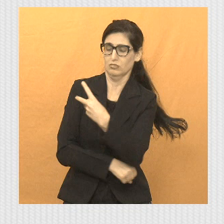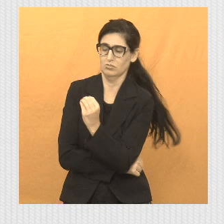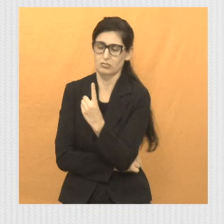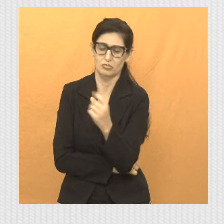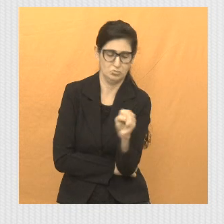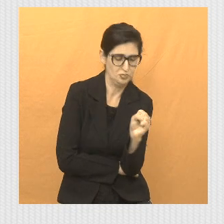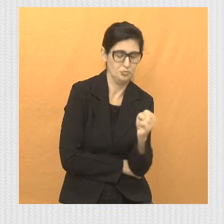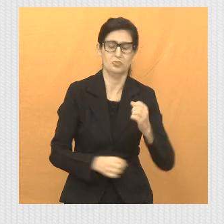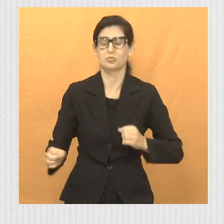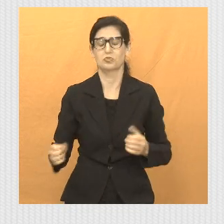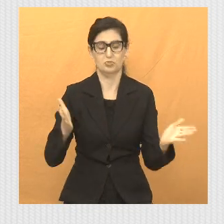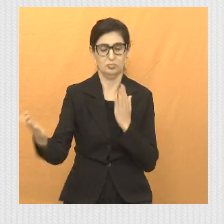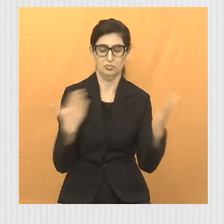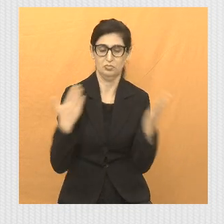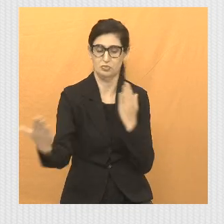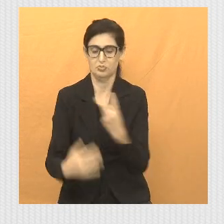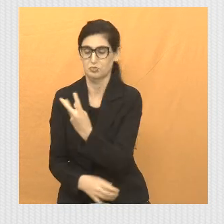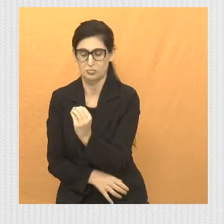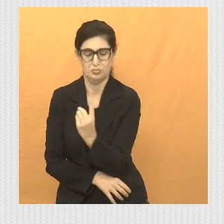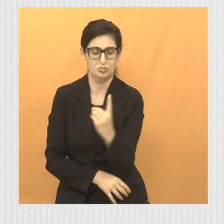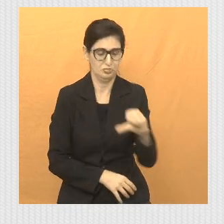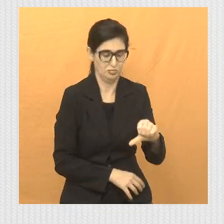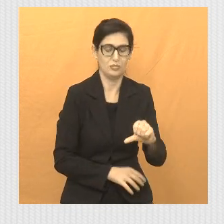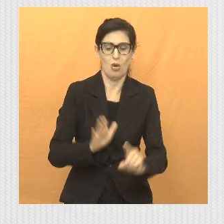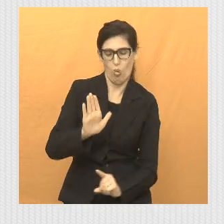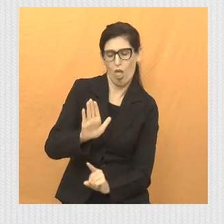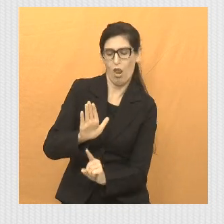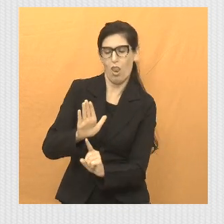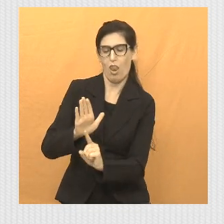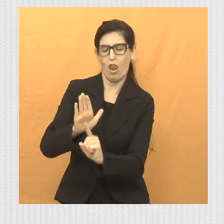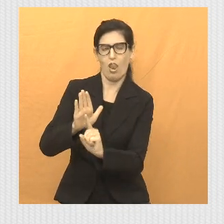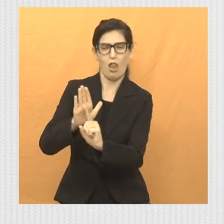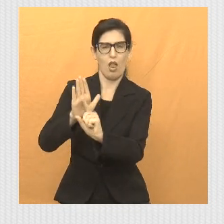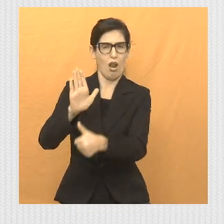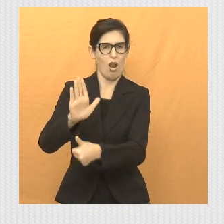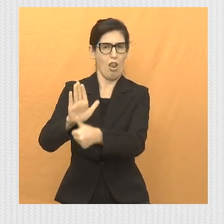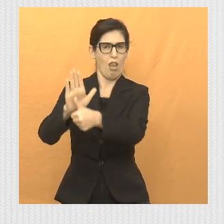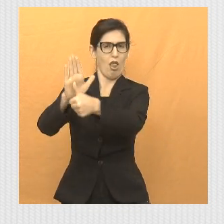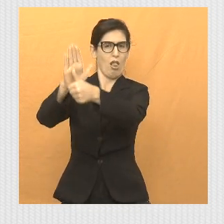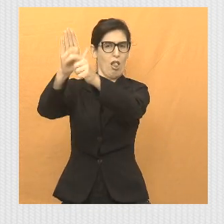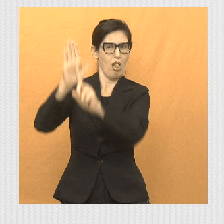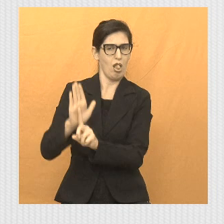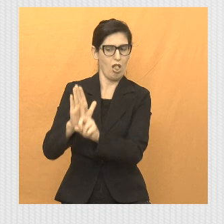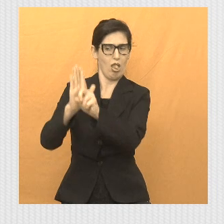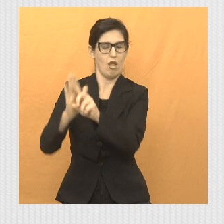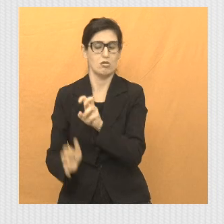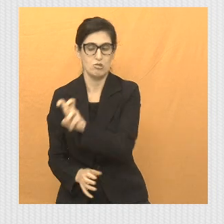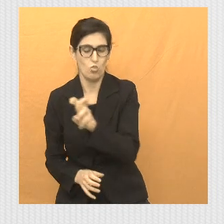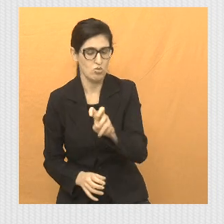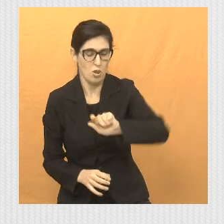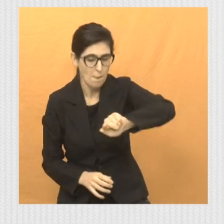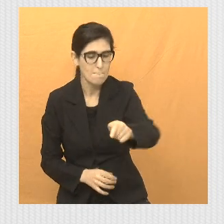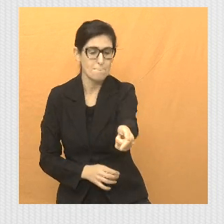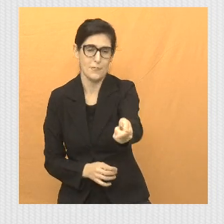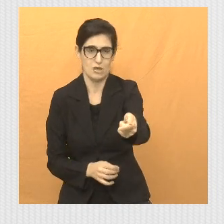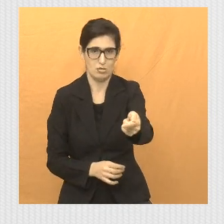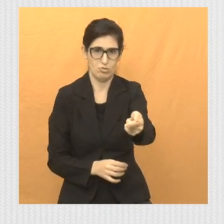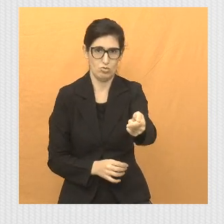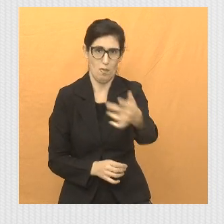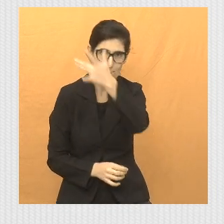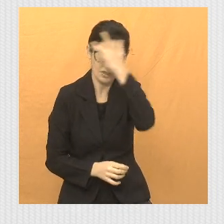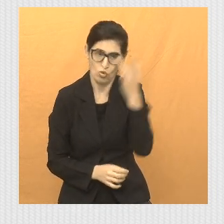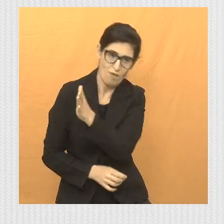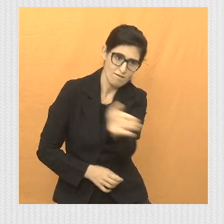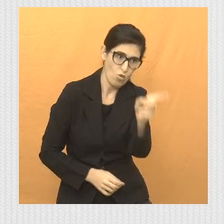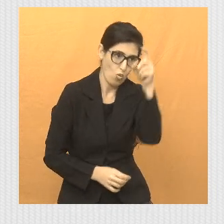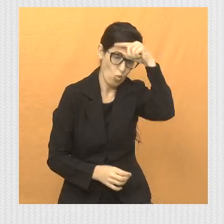para 2019, tivemos um aumento de aproximadamente 55 mil atendimentos a mais realizado